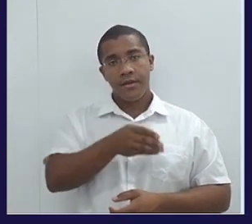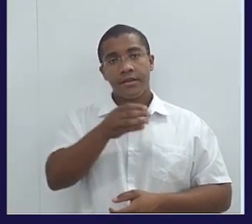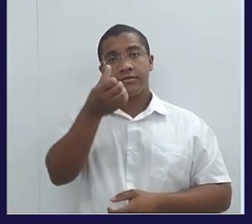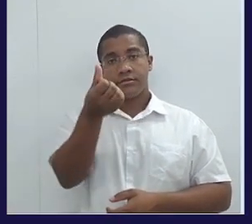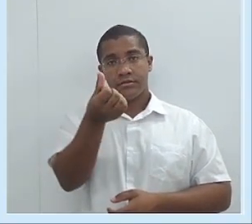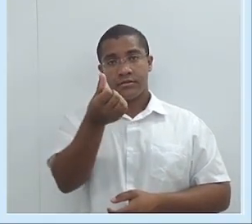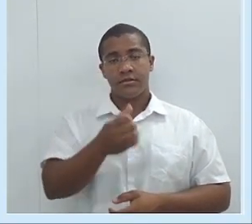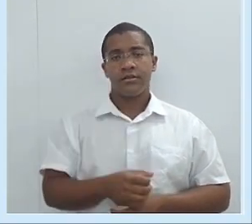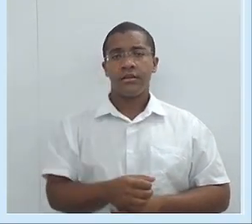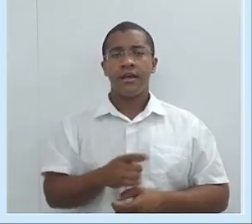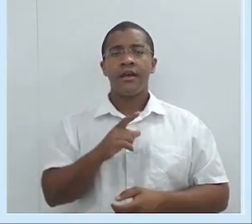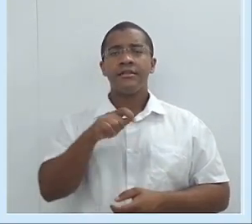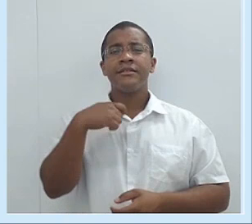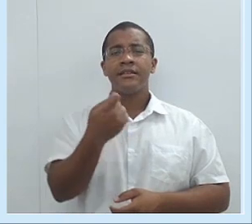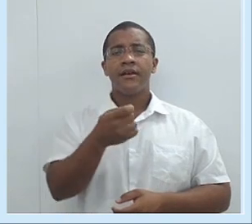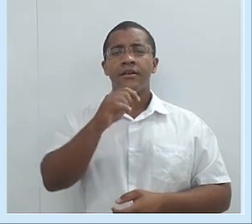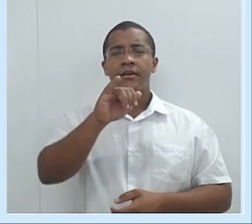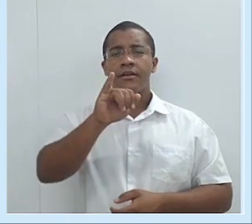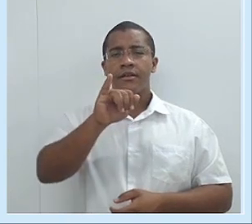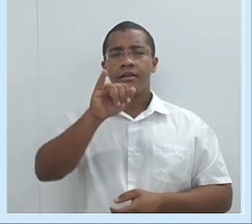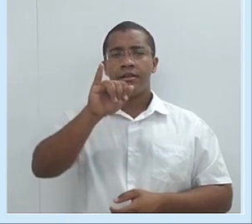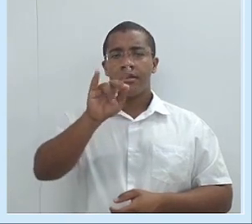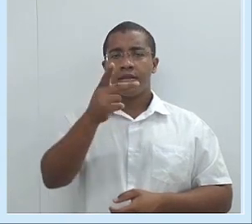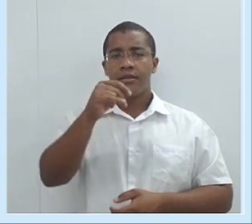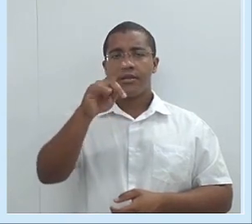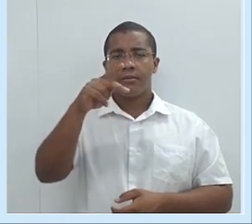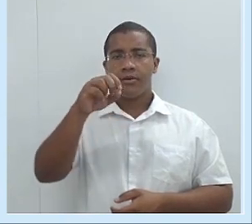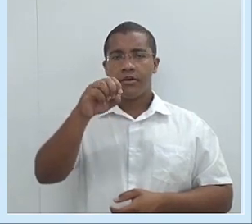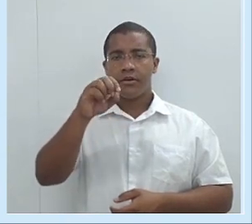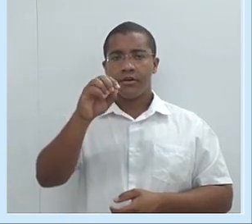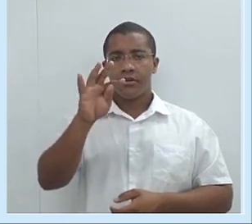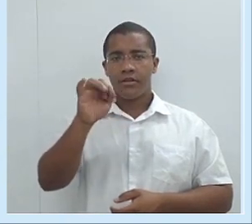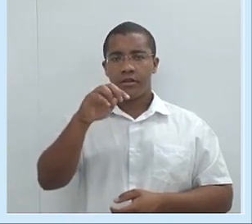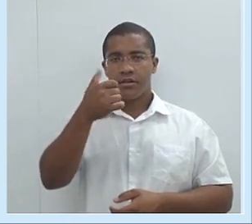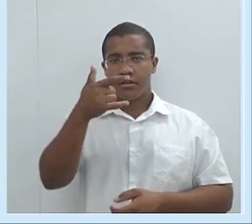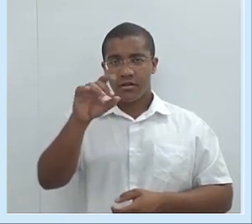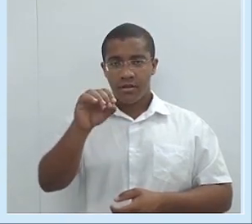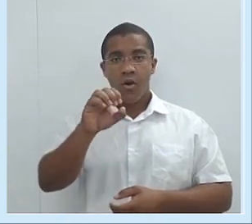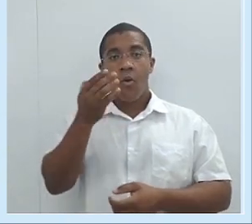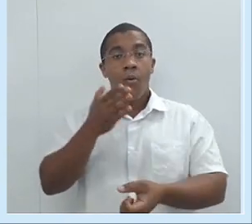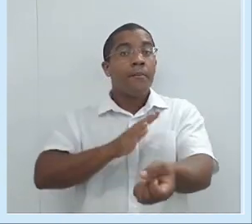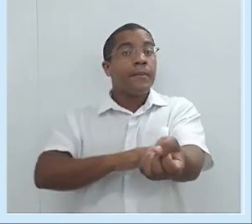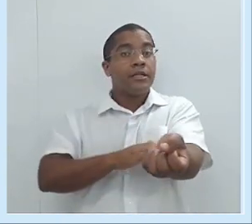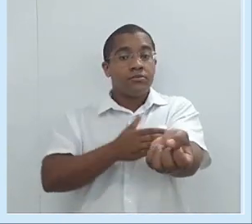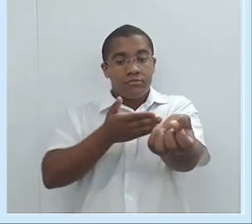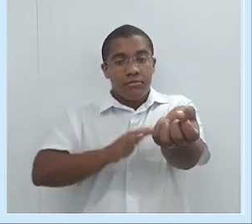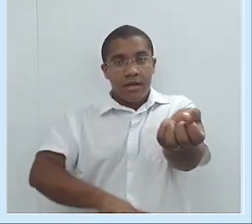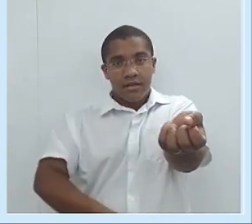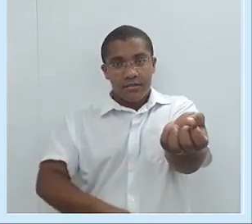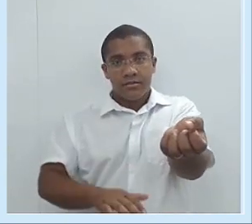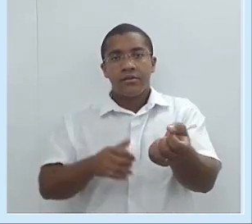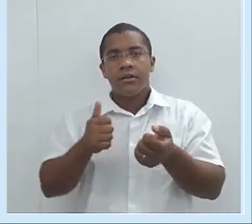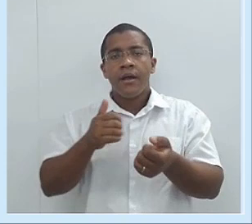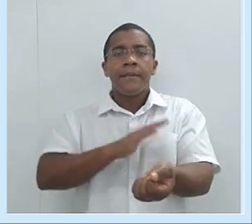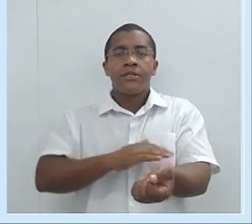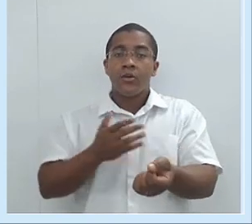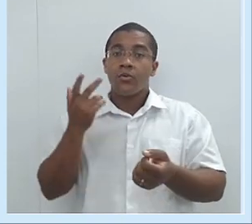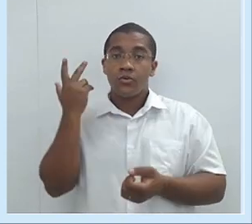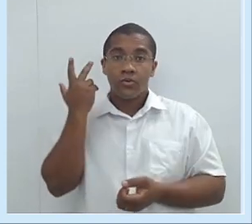6. Aí a gente tem um caso de hipotensão ou pressão baixa. A pressão ela vai ser classificada